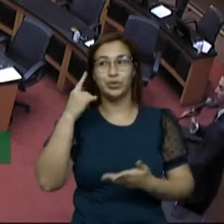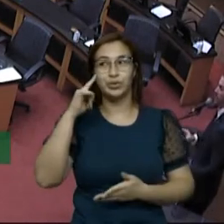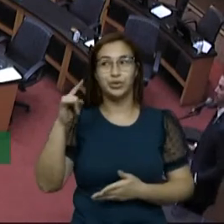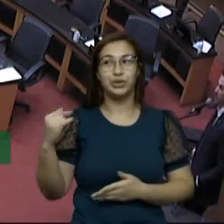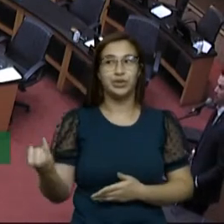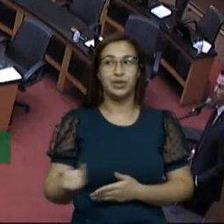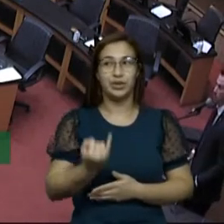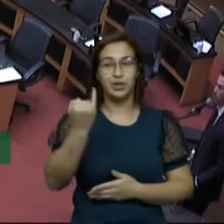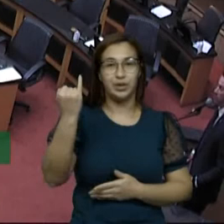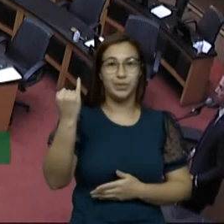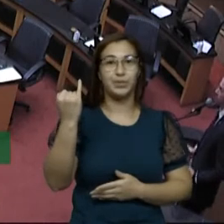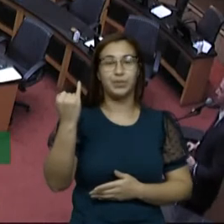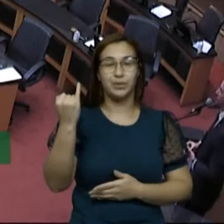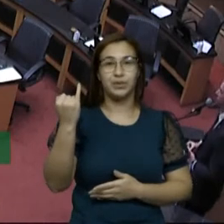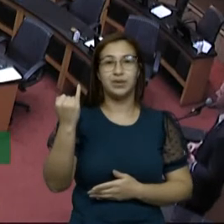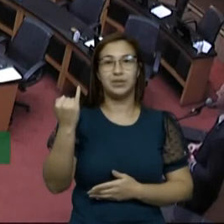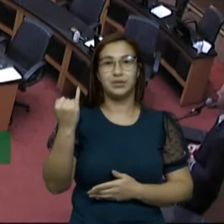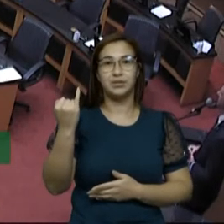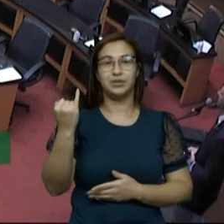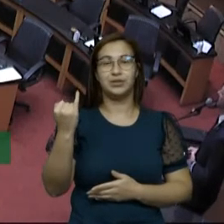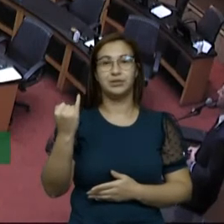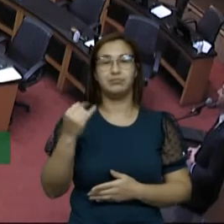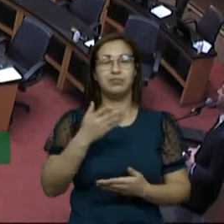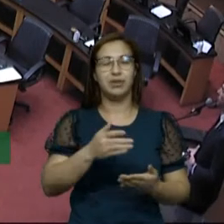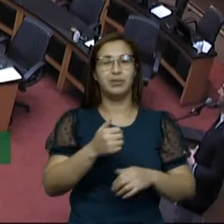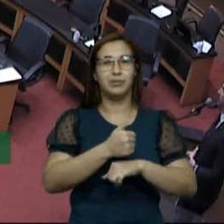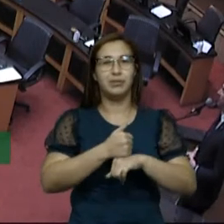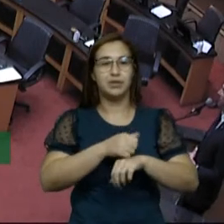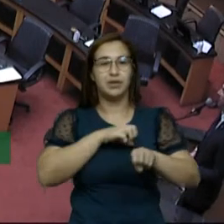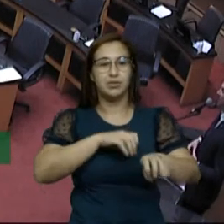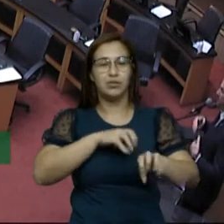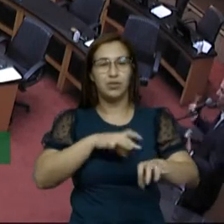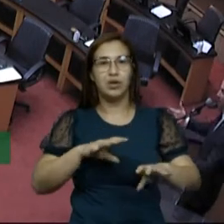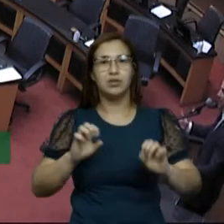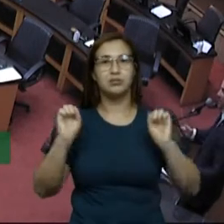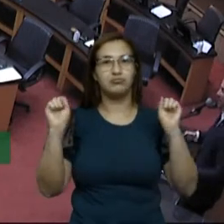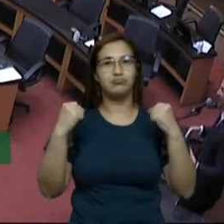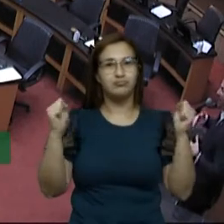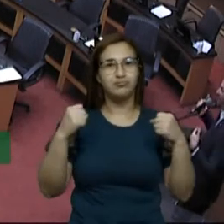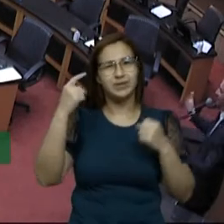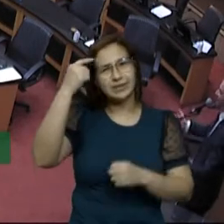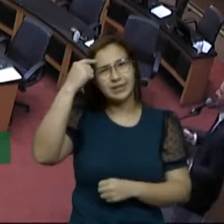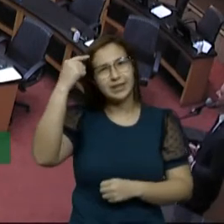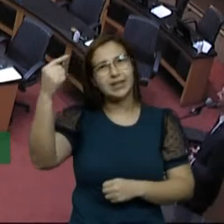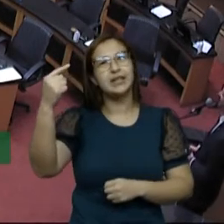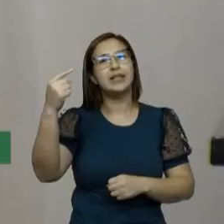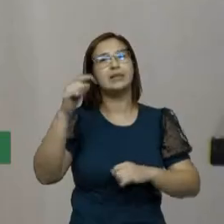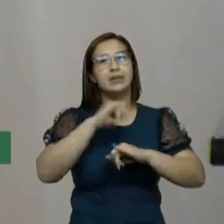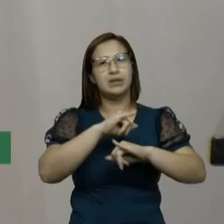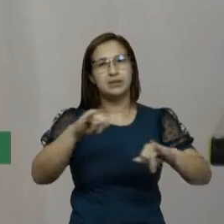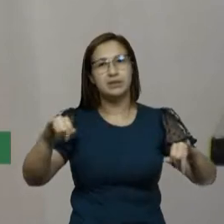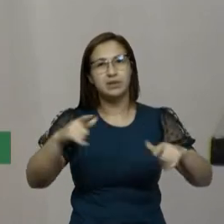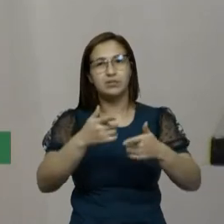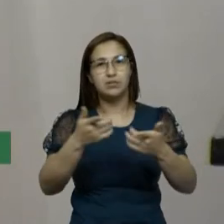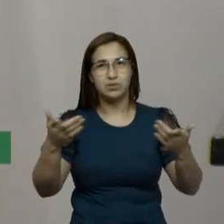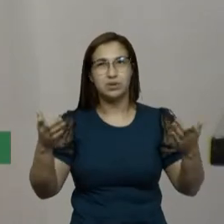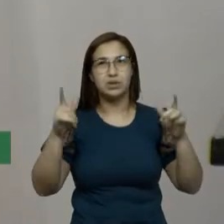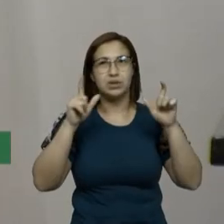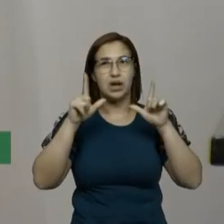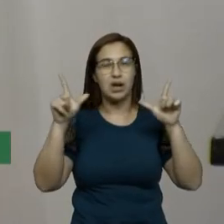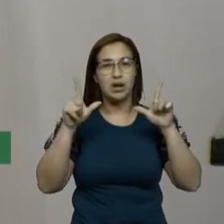pessoas. Como profissional de educação física, venho à tribuna lembrar, alertar,